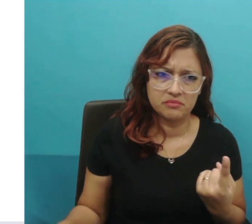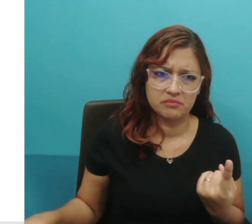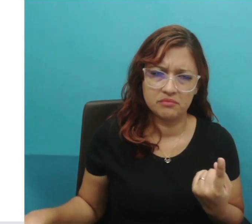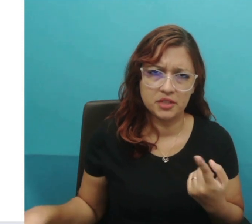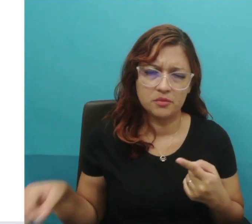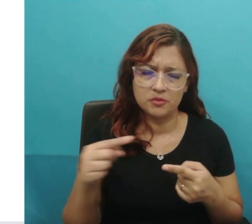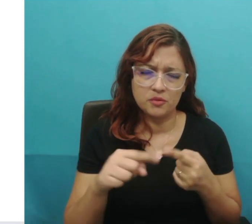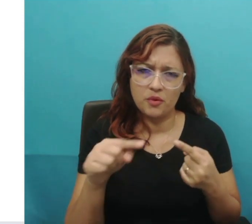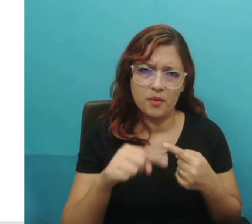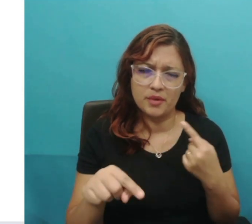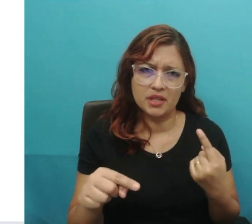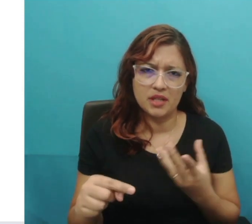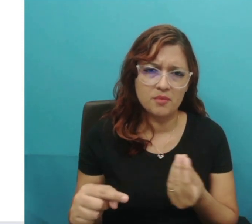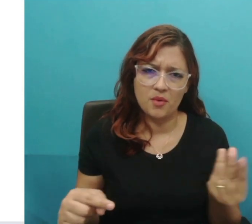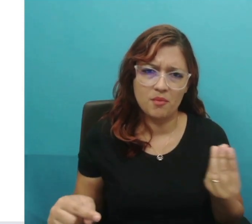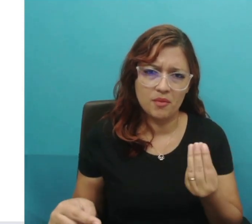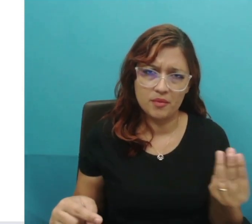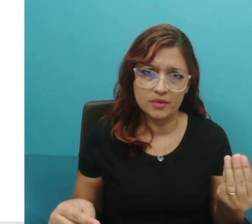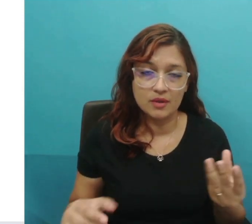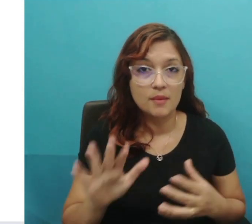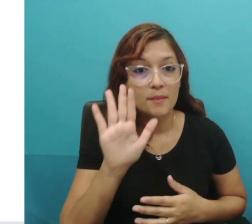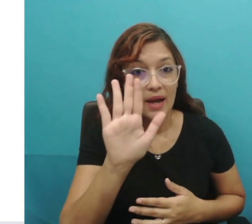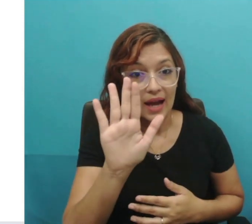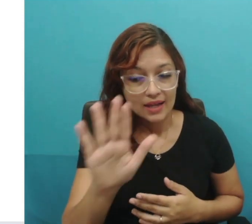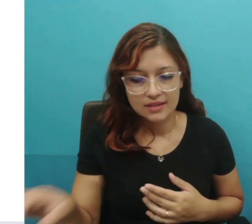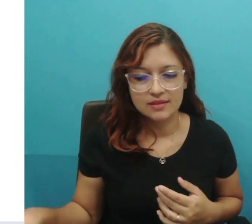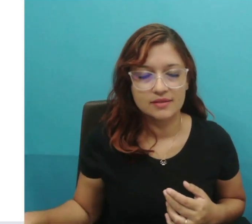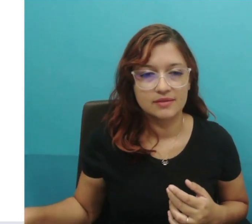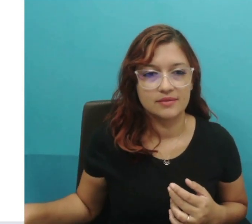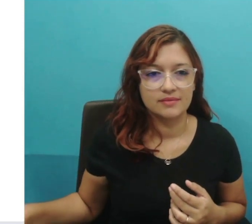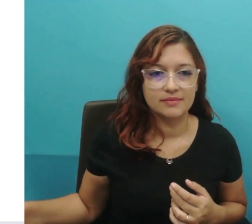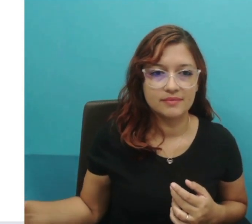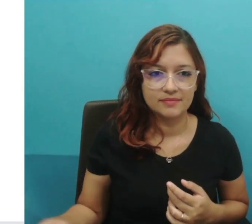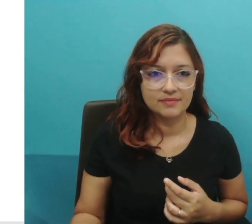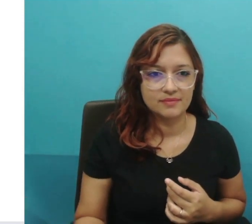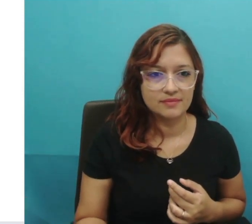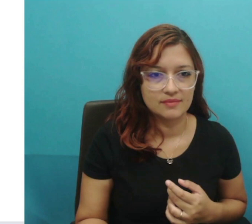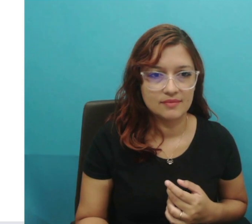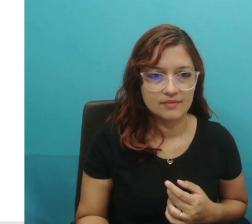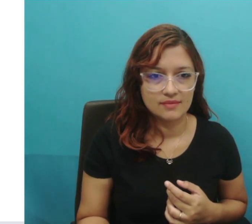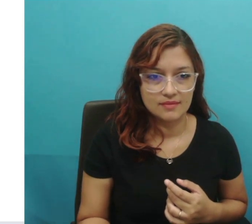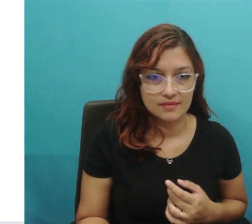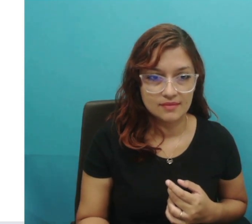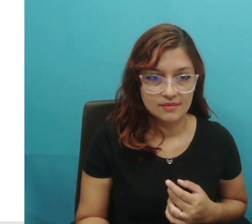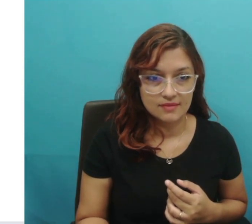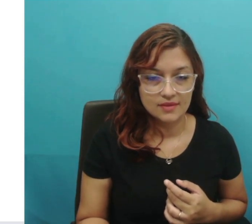ali? No grupo do singular, se ele está no plural.